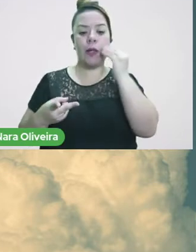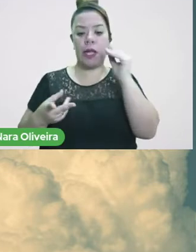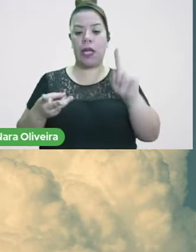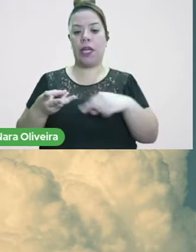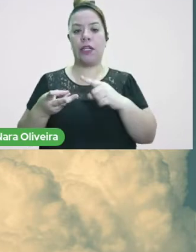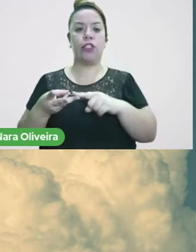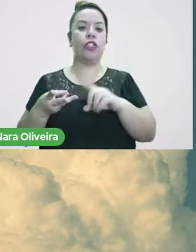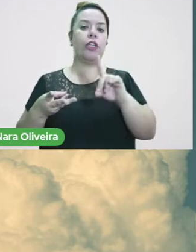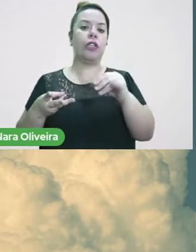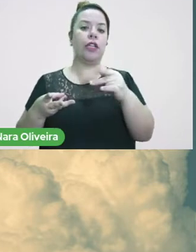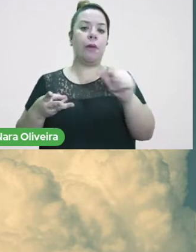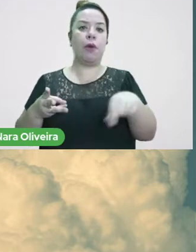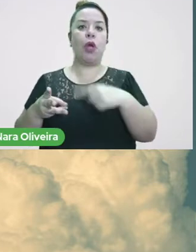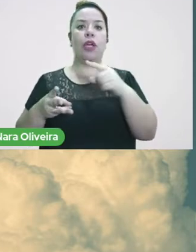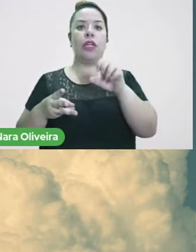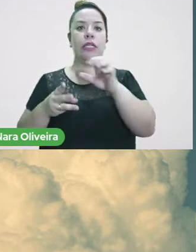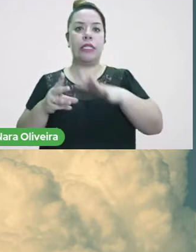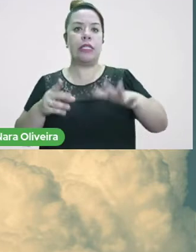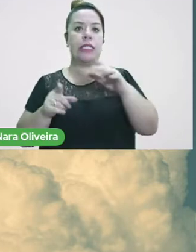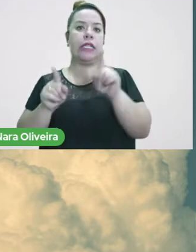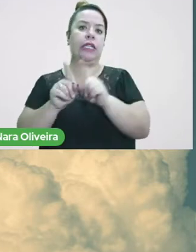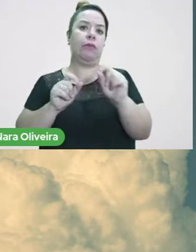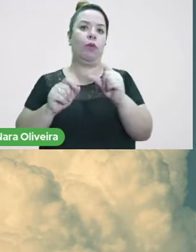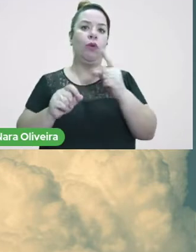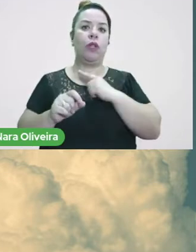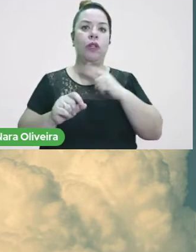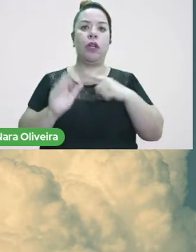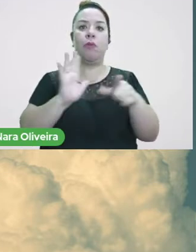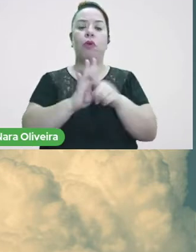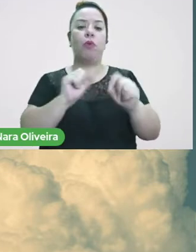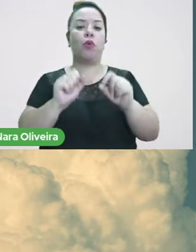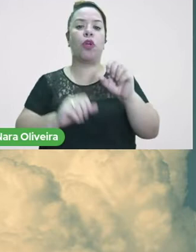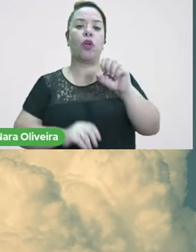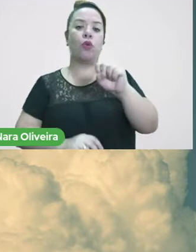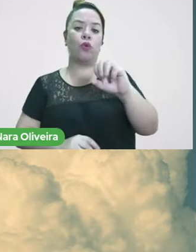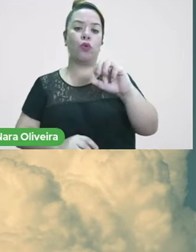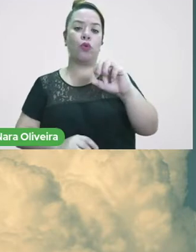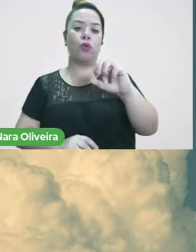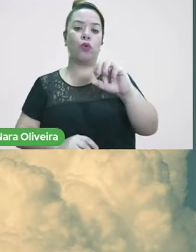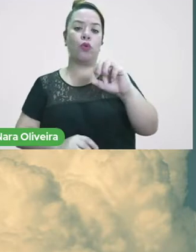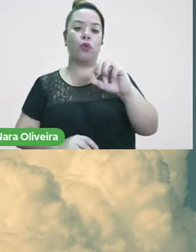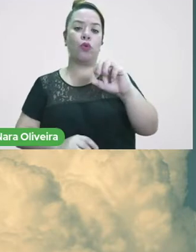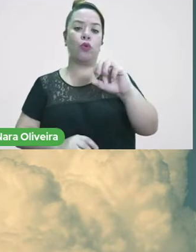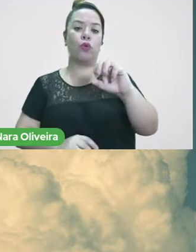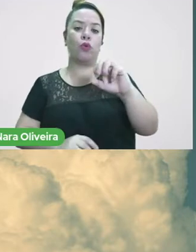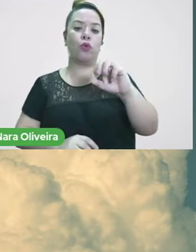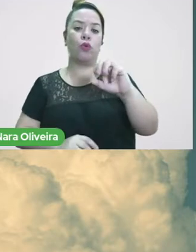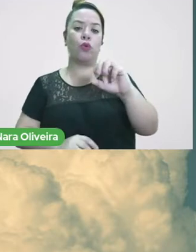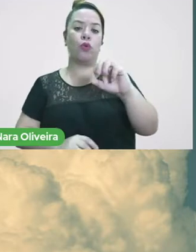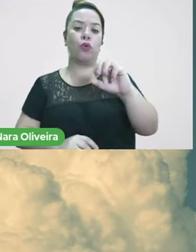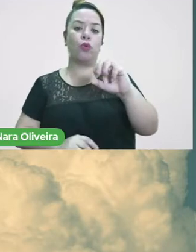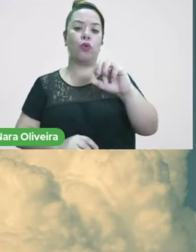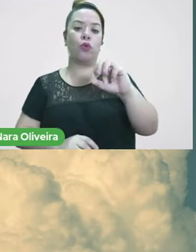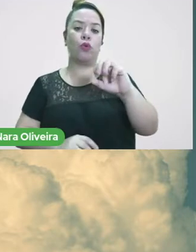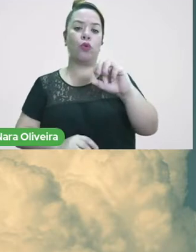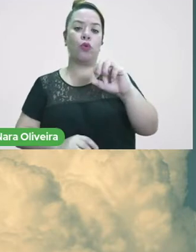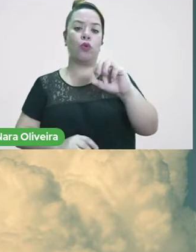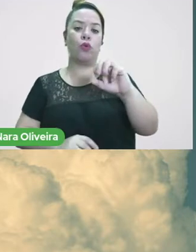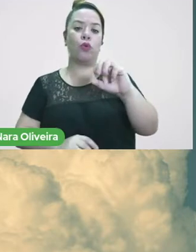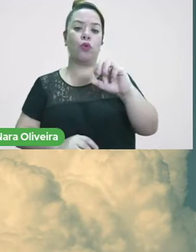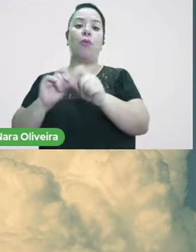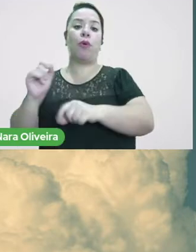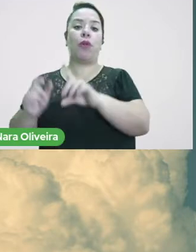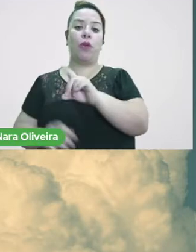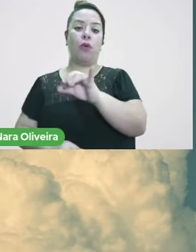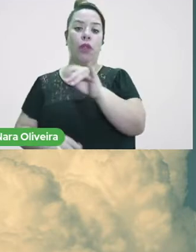o showcase, tá? Tem as regras do showcase também, e finalmente o deploy em produção. Gente, às vezes alguns